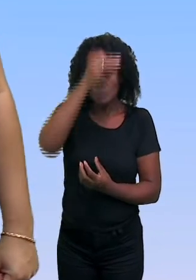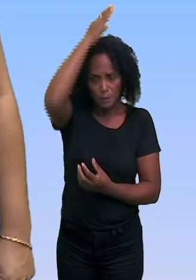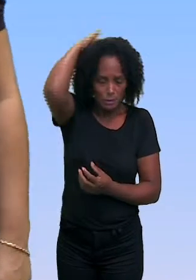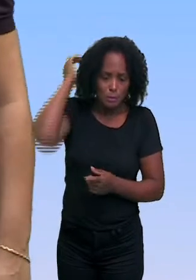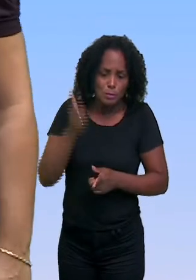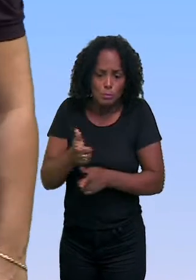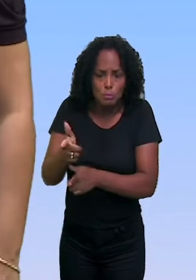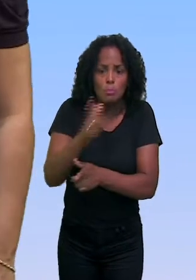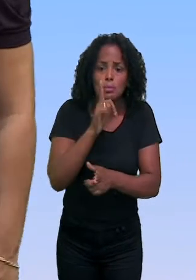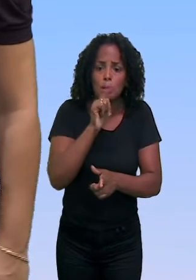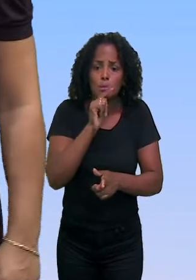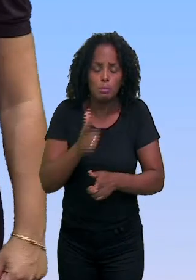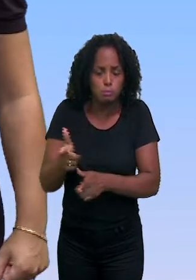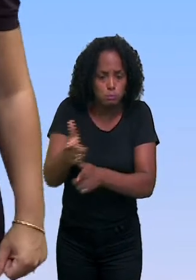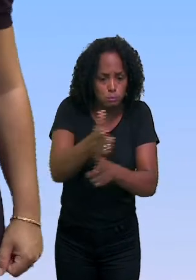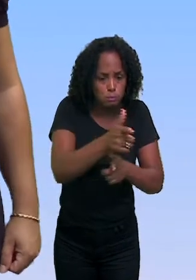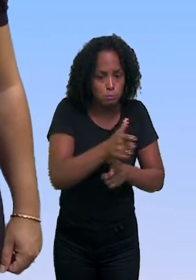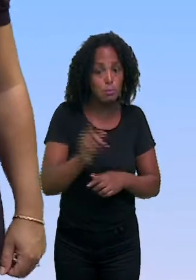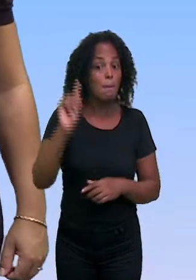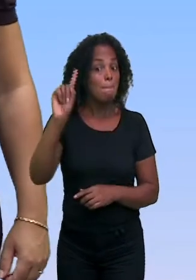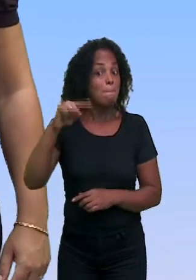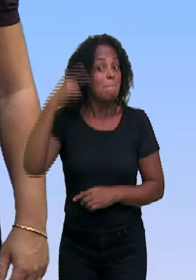próxima profissao